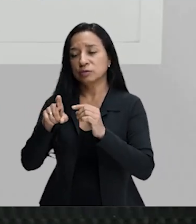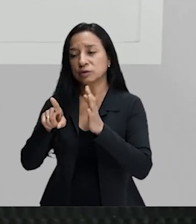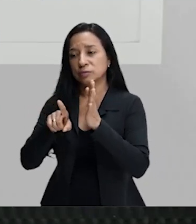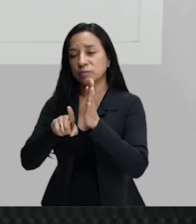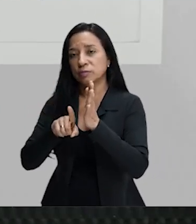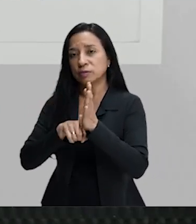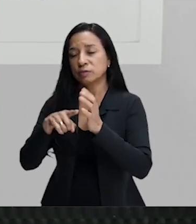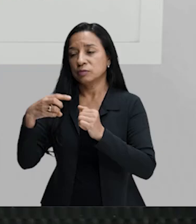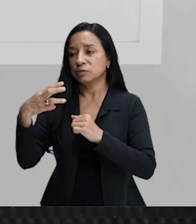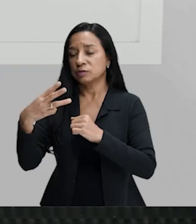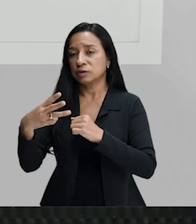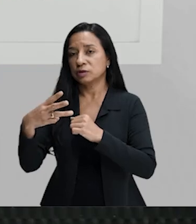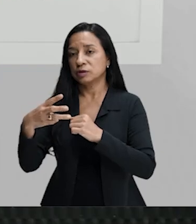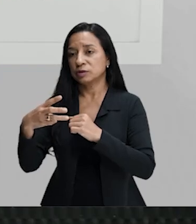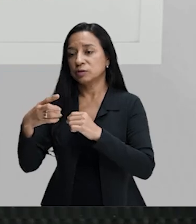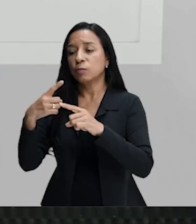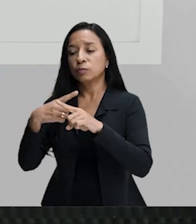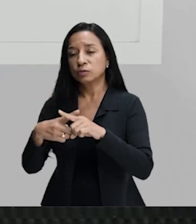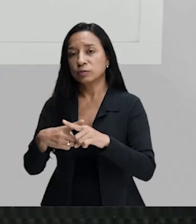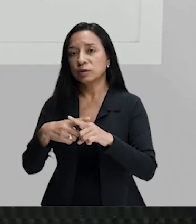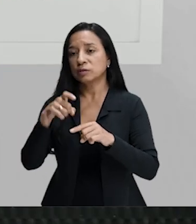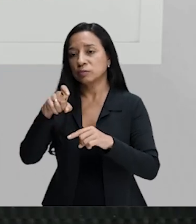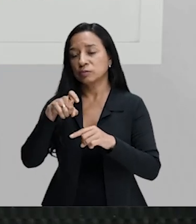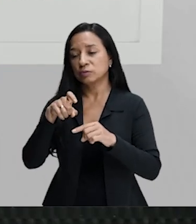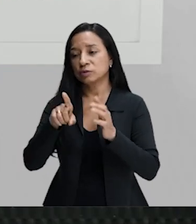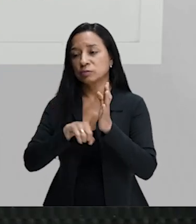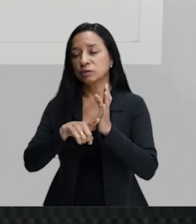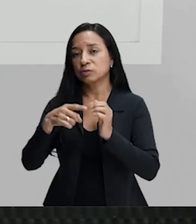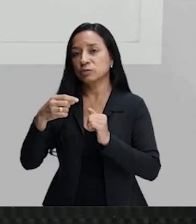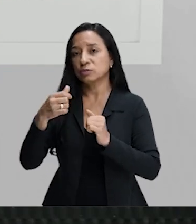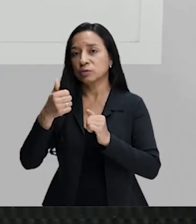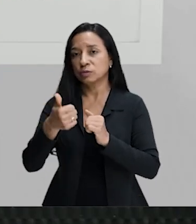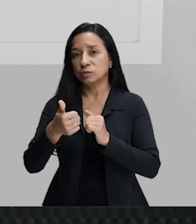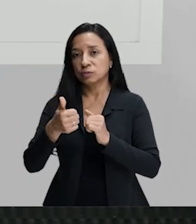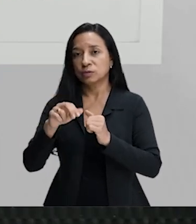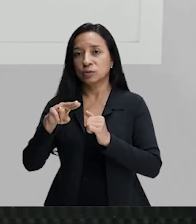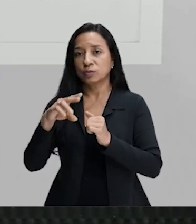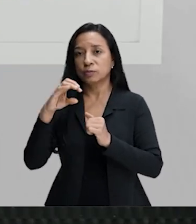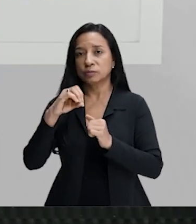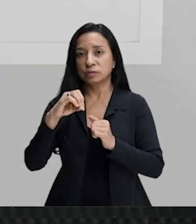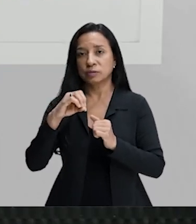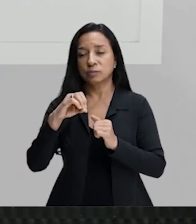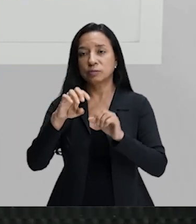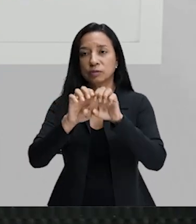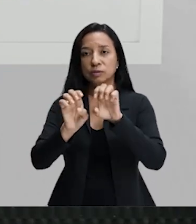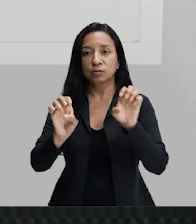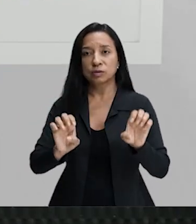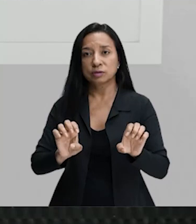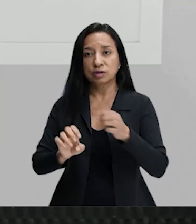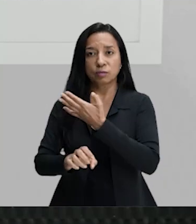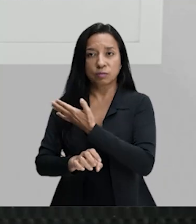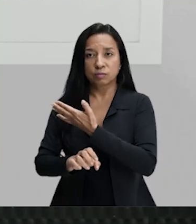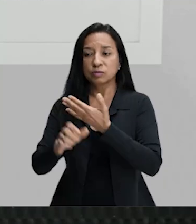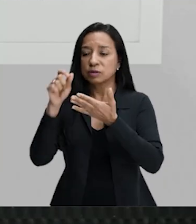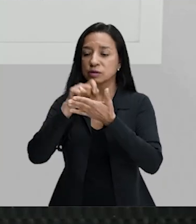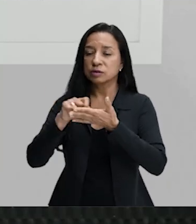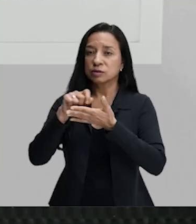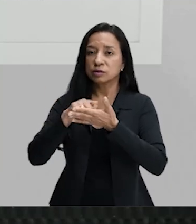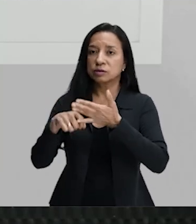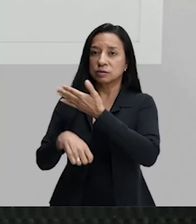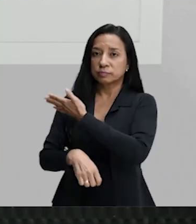1. Isso aqui é igual a 0. Tá? Essa equação aqui, ela poderia ser escrita nessa forma